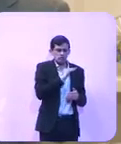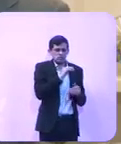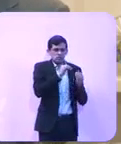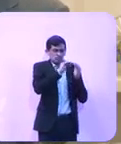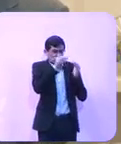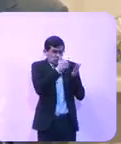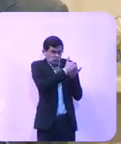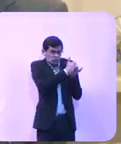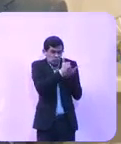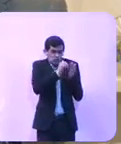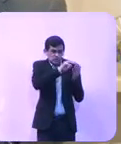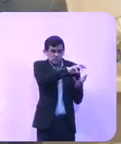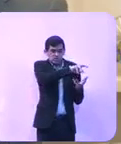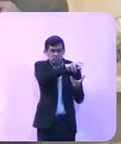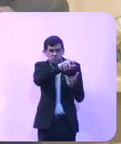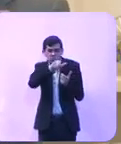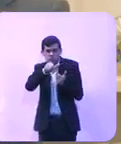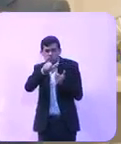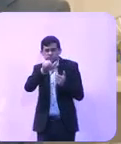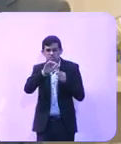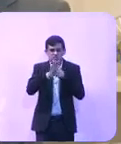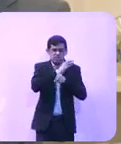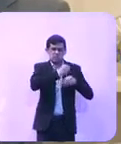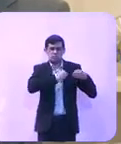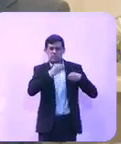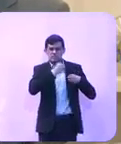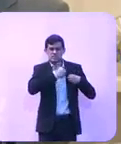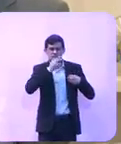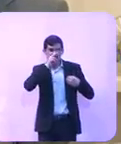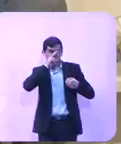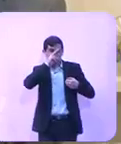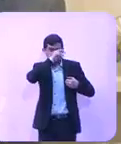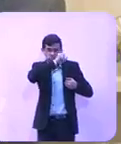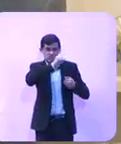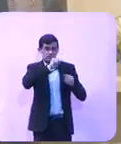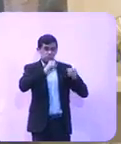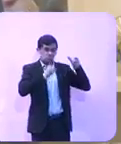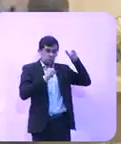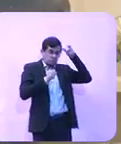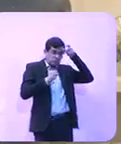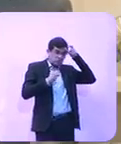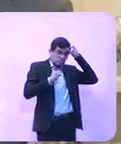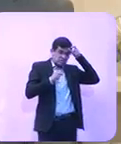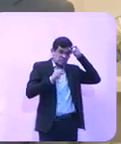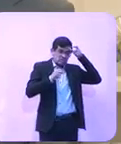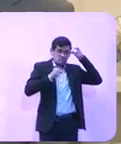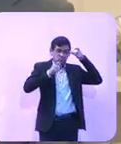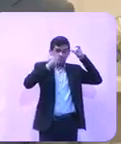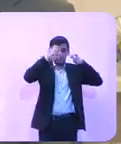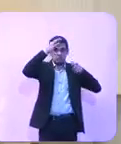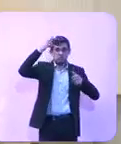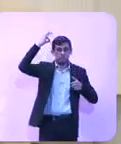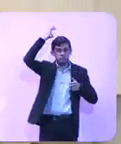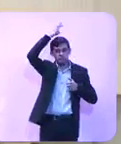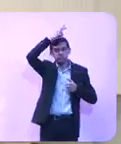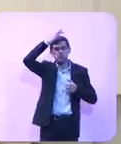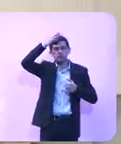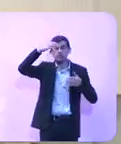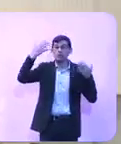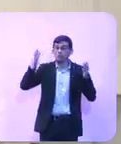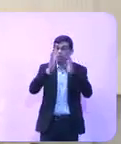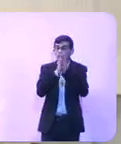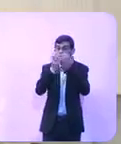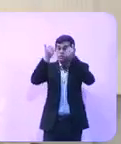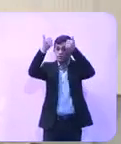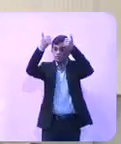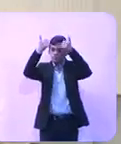dominadores desse mundo tenebroso, contra as forças espirituais do mal nas regiões celestiais. É isso que diz a